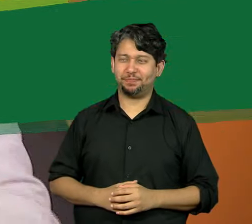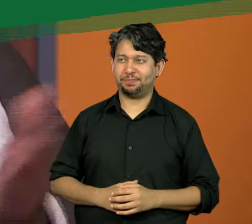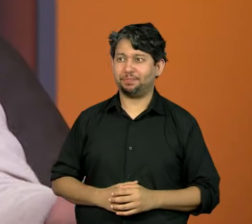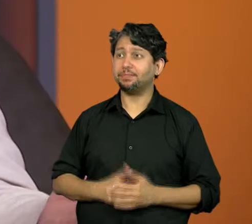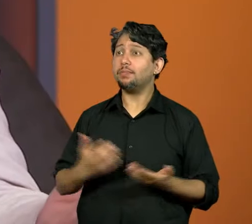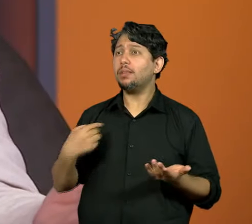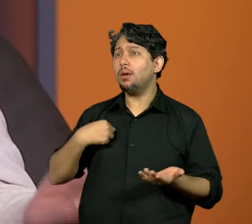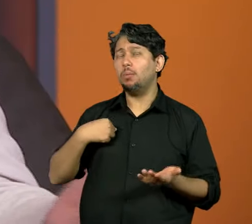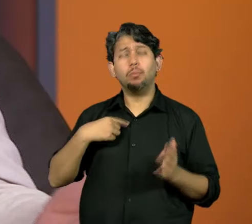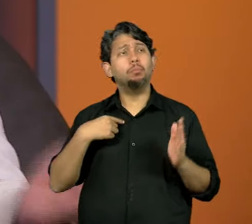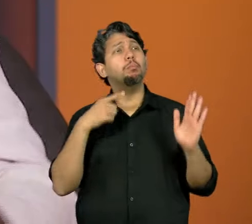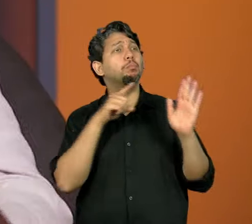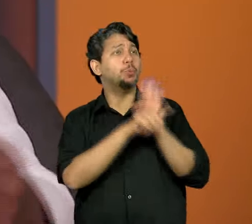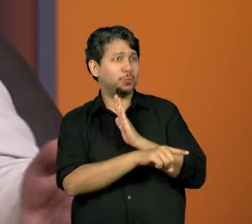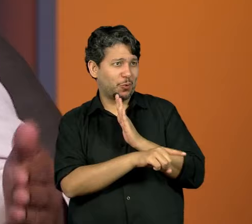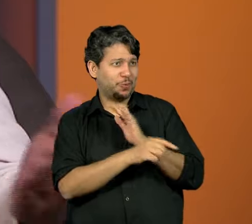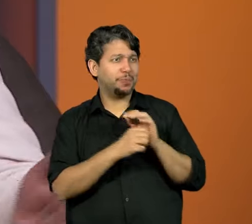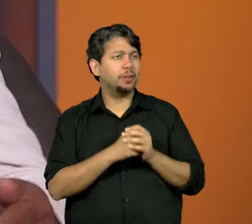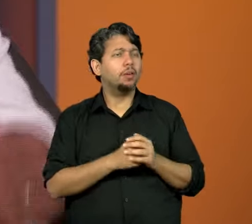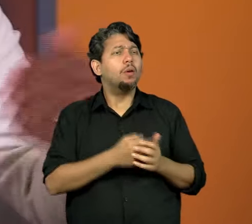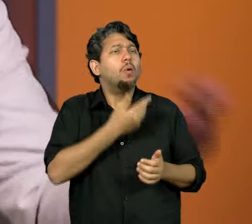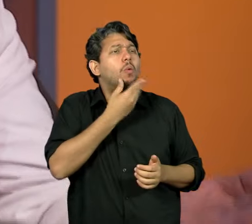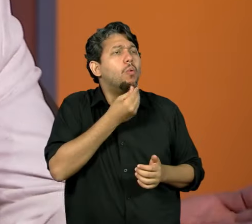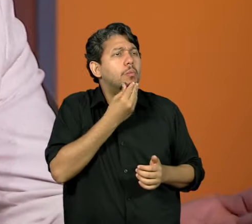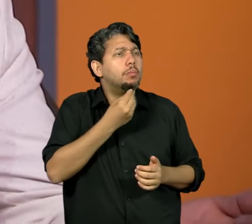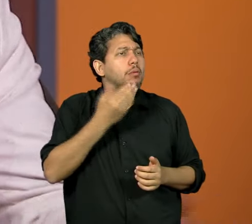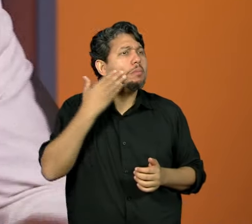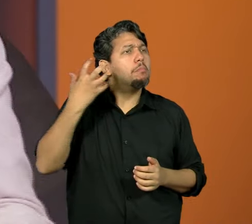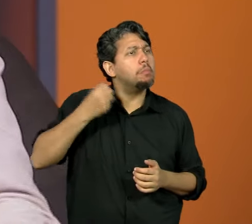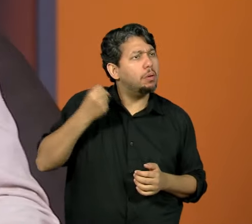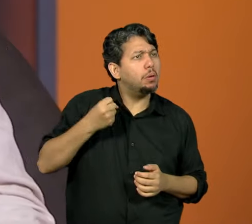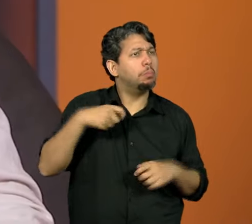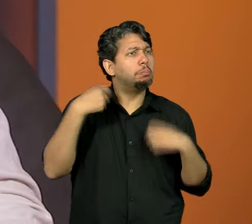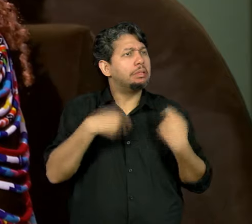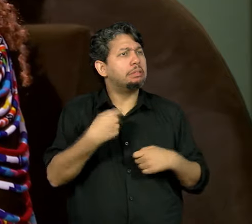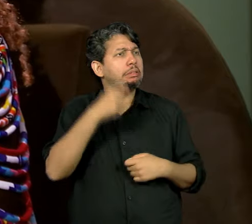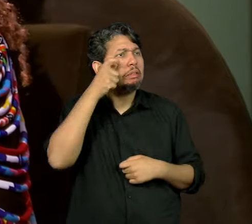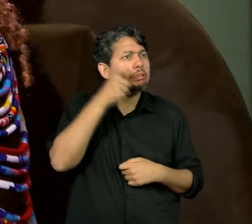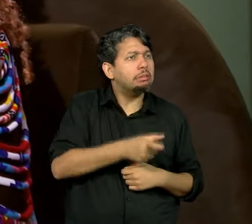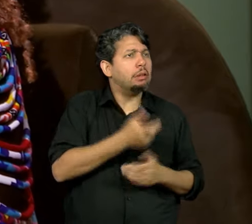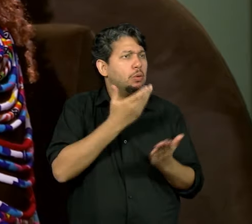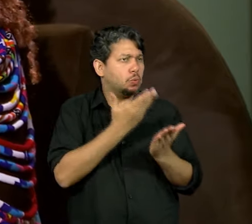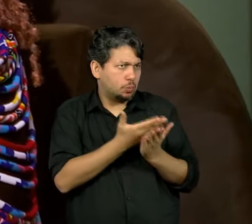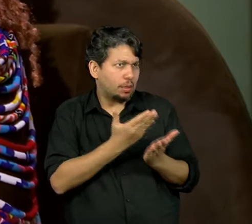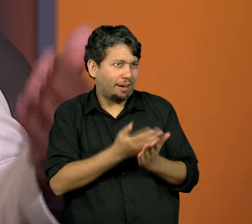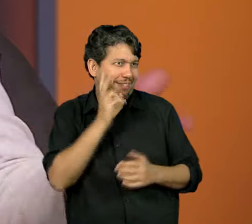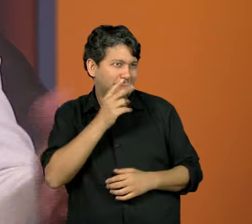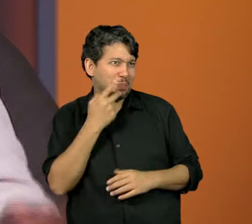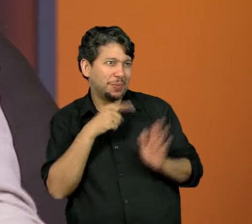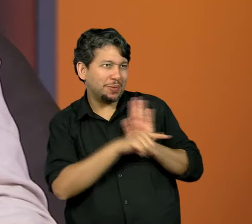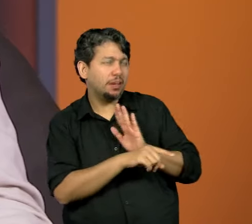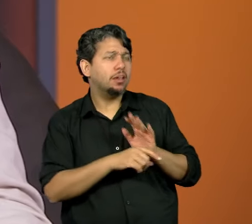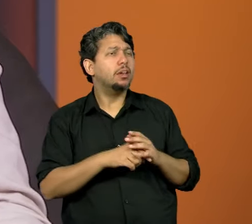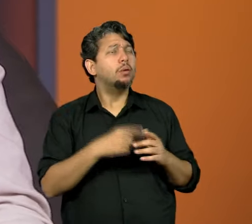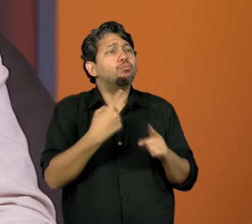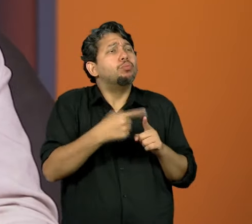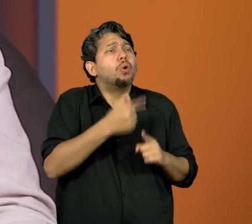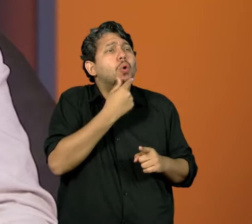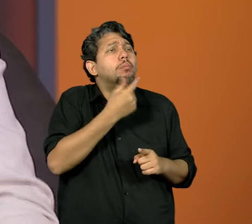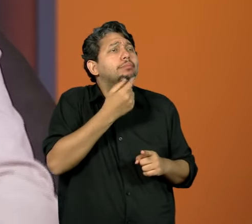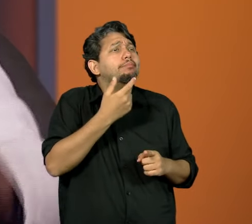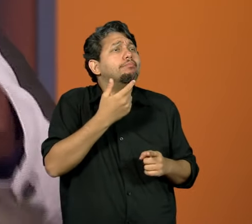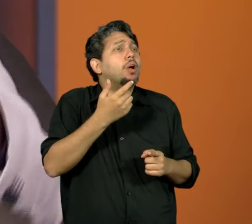Eu estava perguntando para o Marcos por que um homem branco precisa ter esse interesse e por que ele precisa ter essa